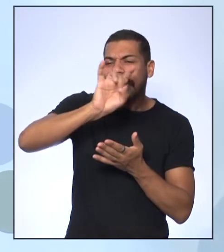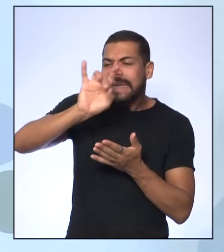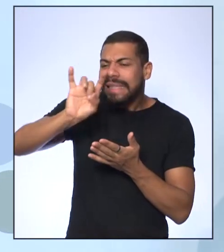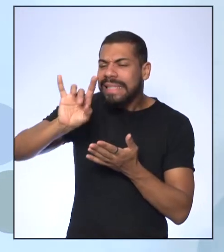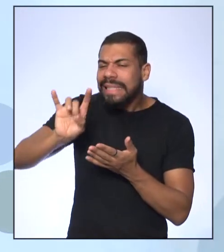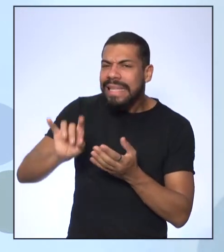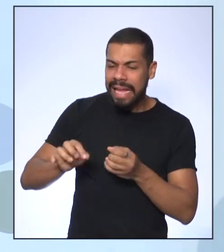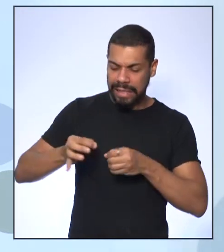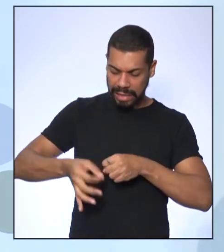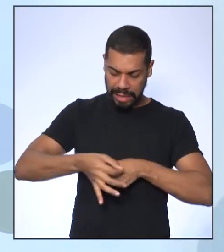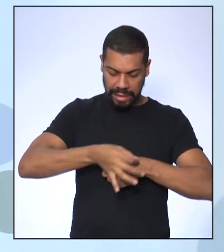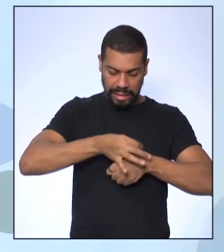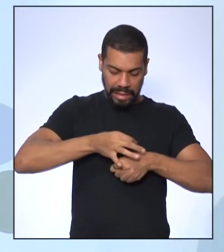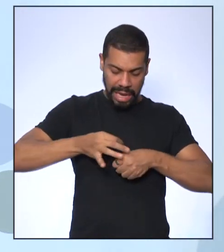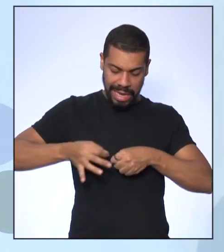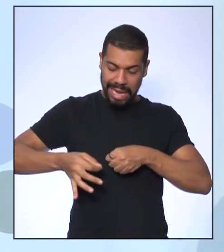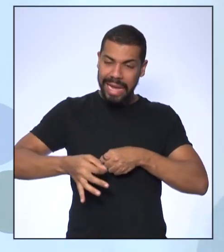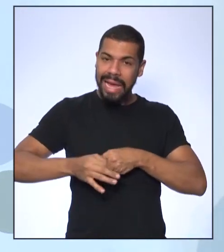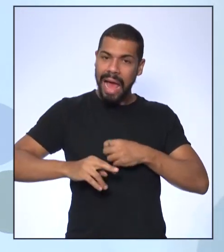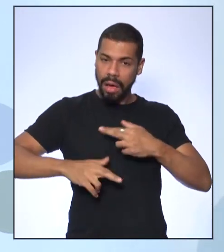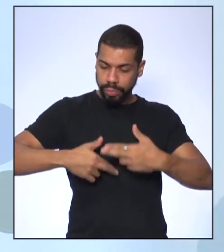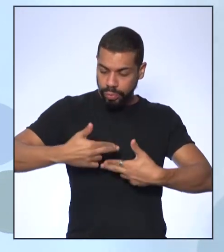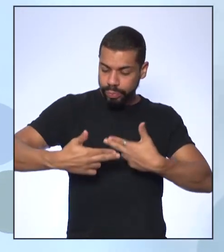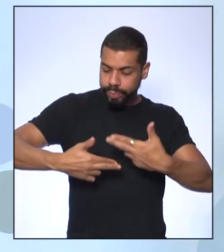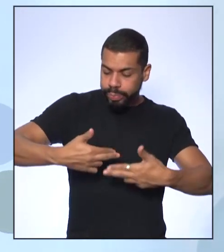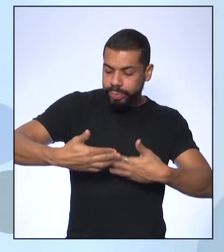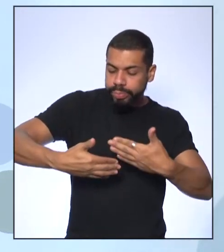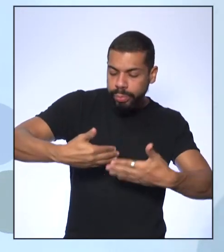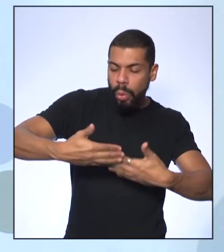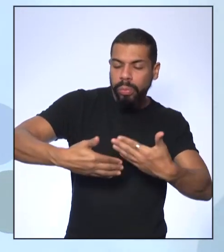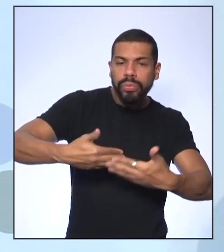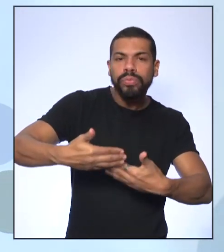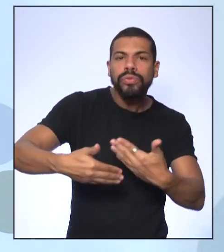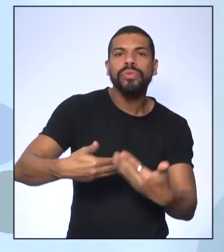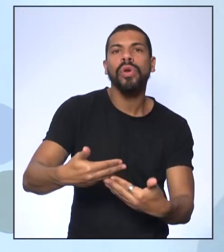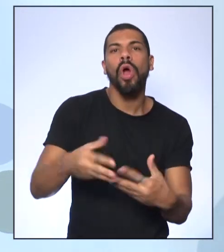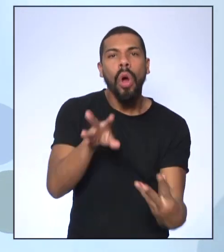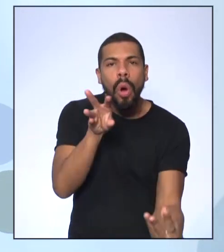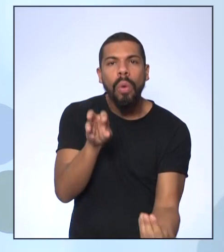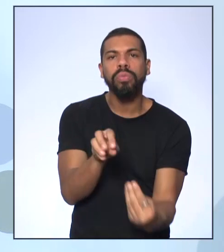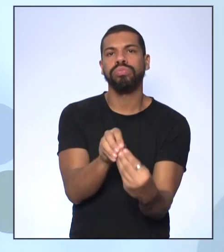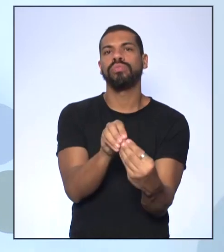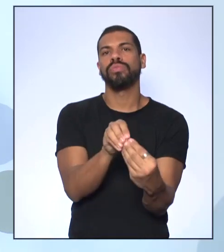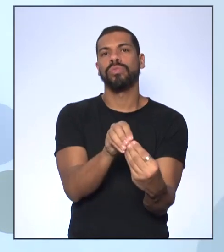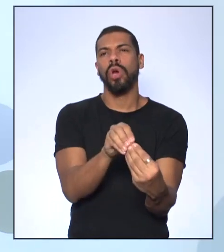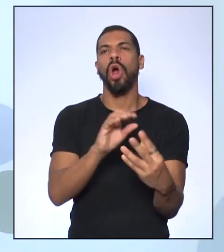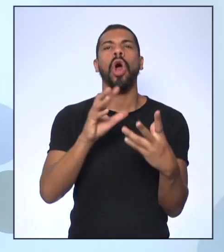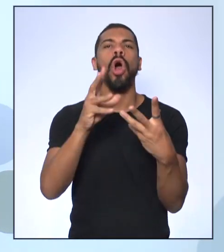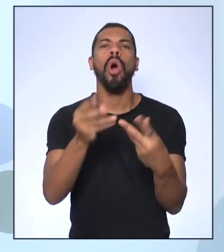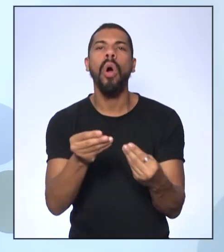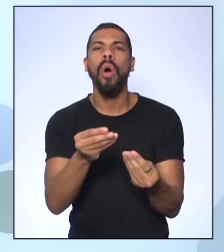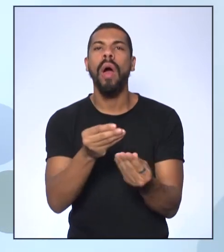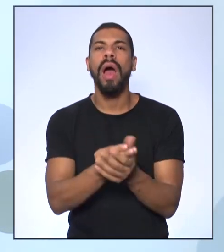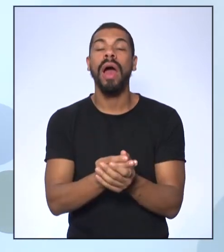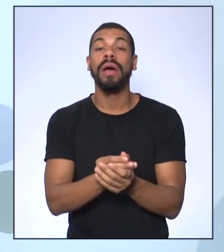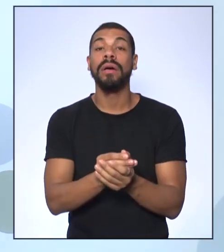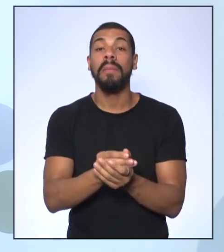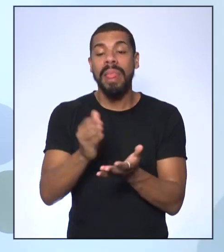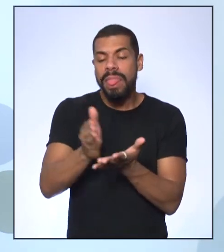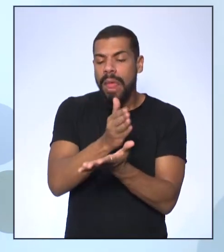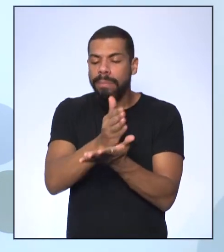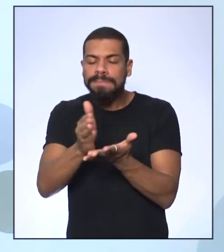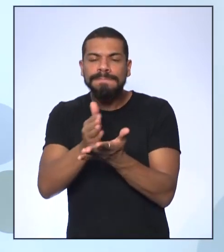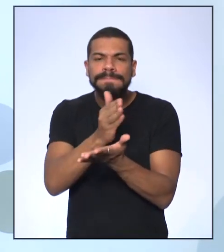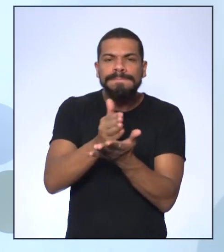ali que tem a fecundação das células reprodutoras que se juntam, começa toda uma divisão celular, e aí